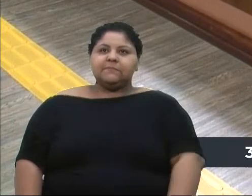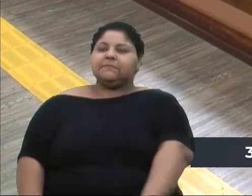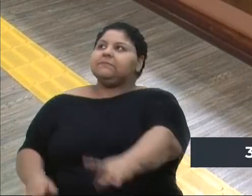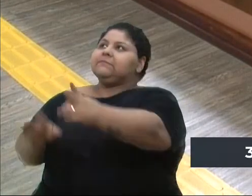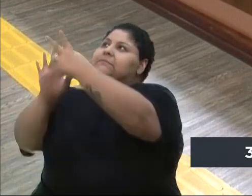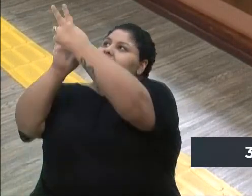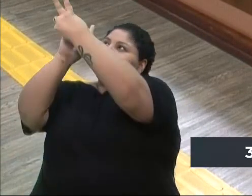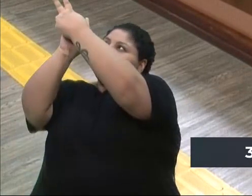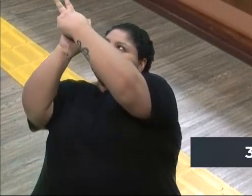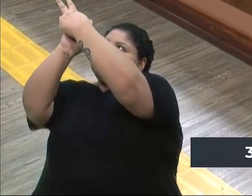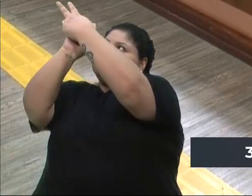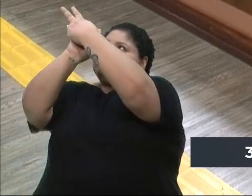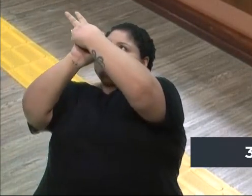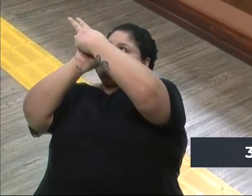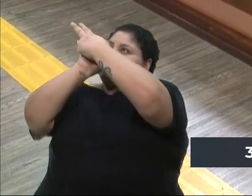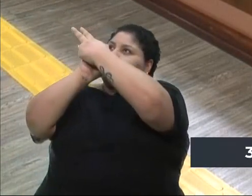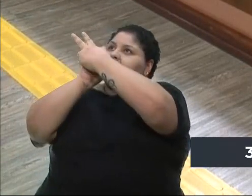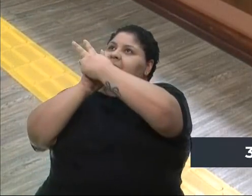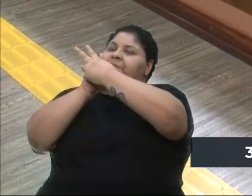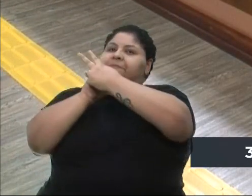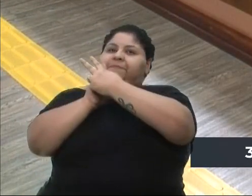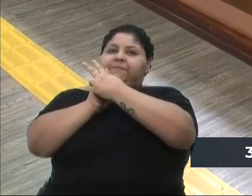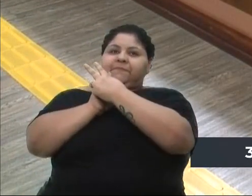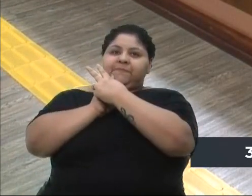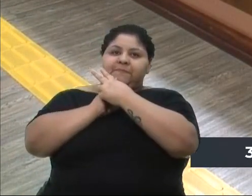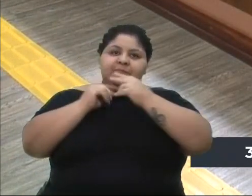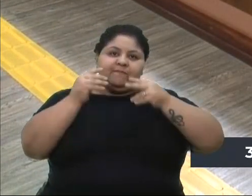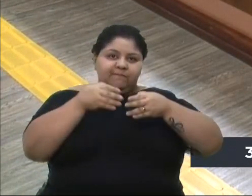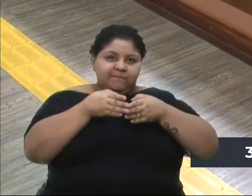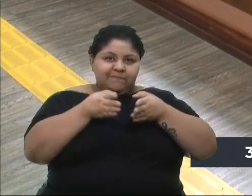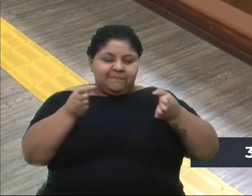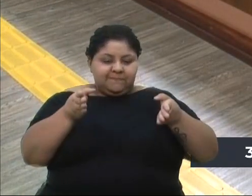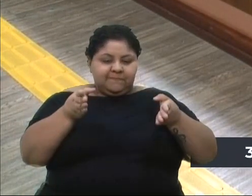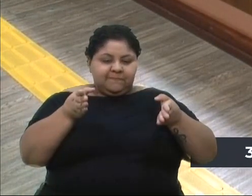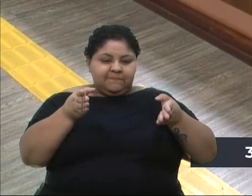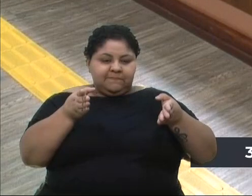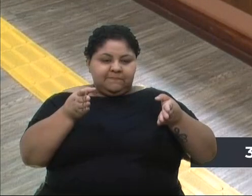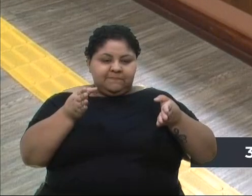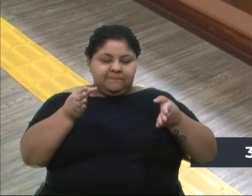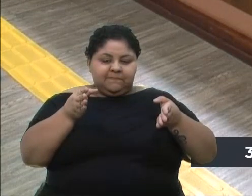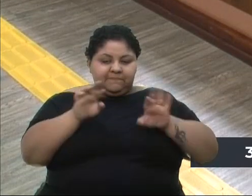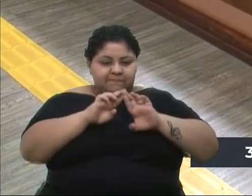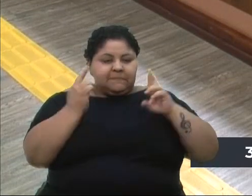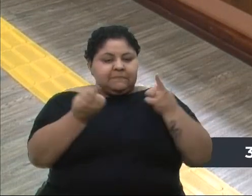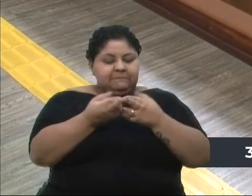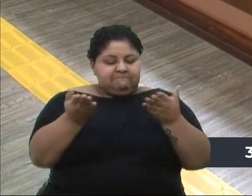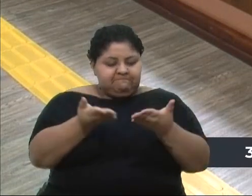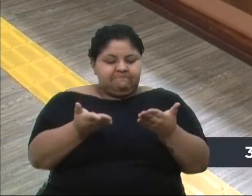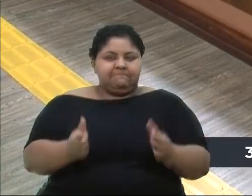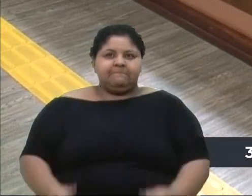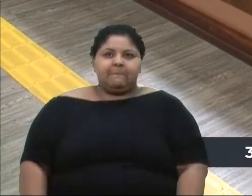Invocando a proteção de Deus, declaro abertos os trabalhos da presente sessão.